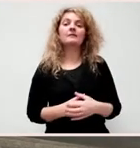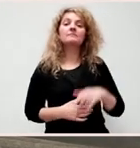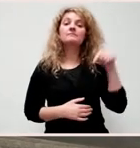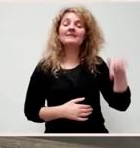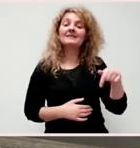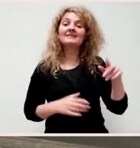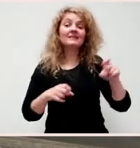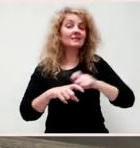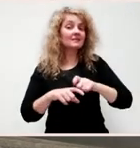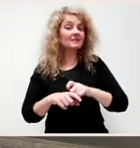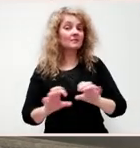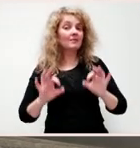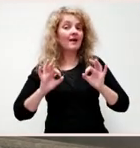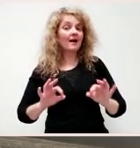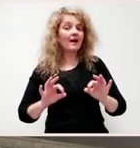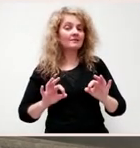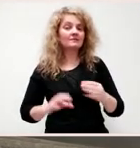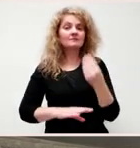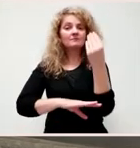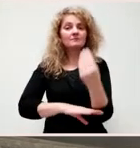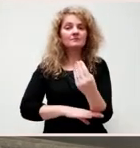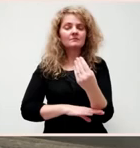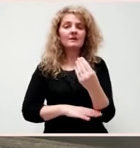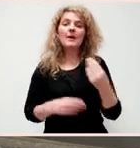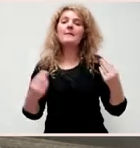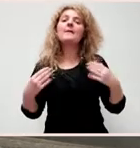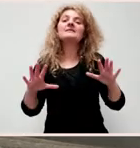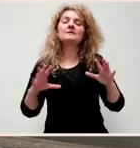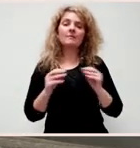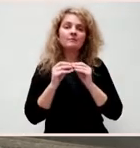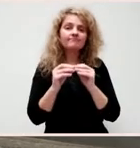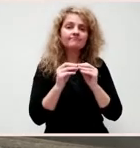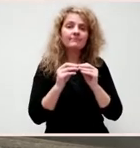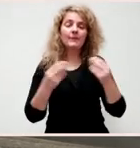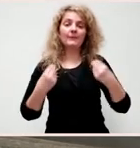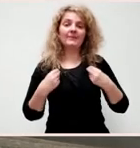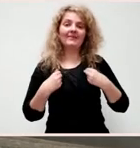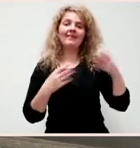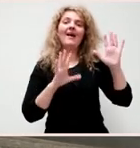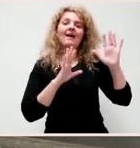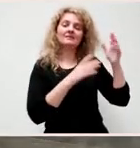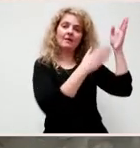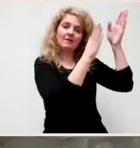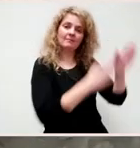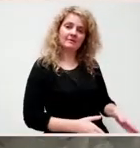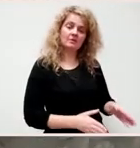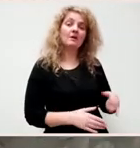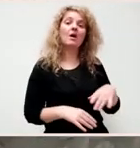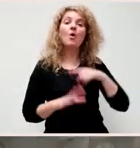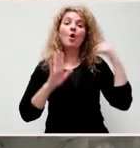de monumentos se encargábanse durante a vida da persoa e tiñan que ser completados cando